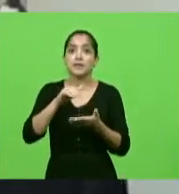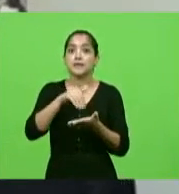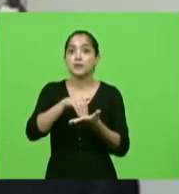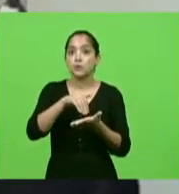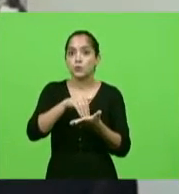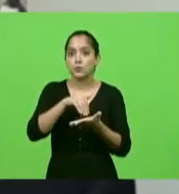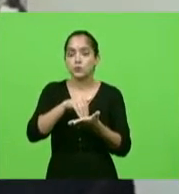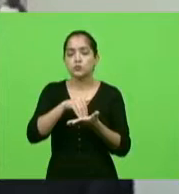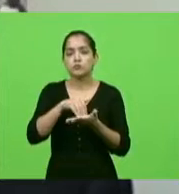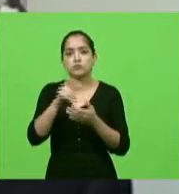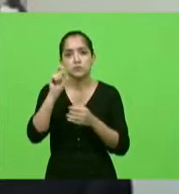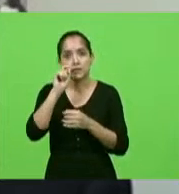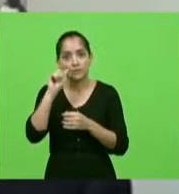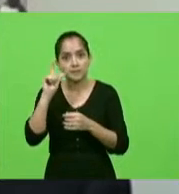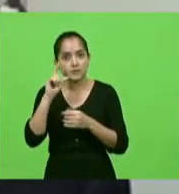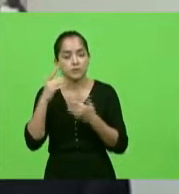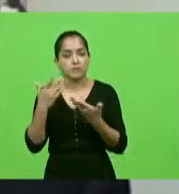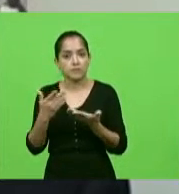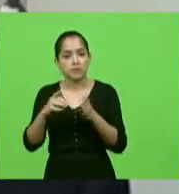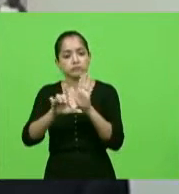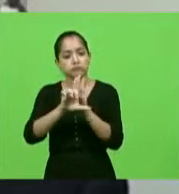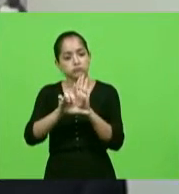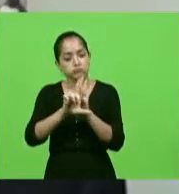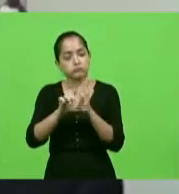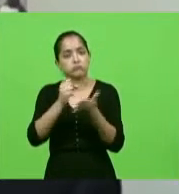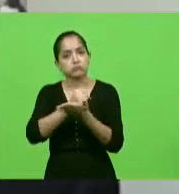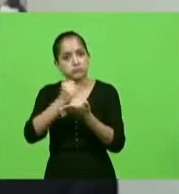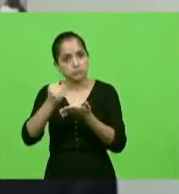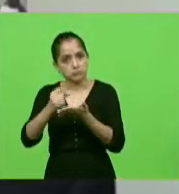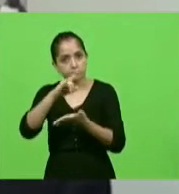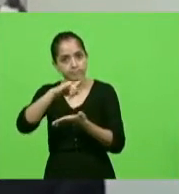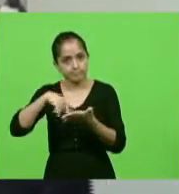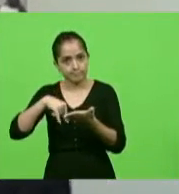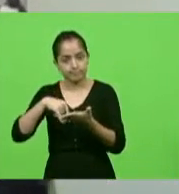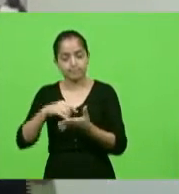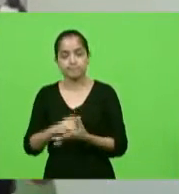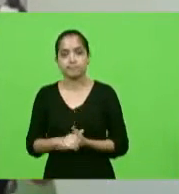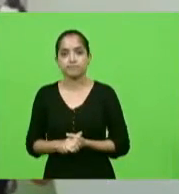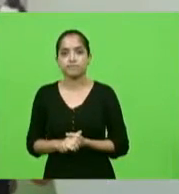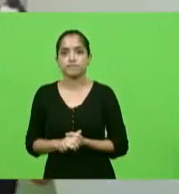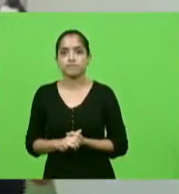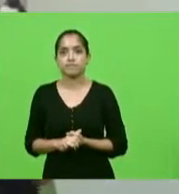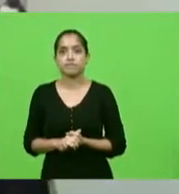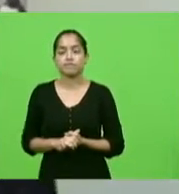também tenha observado as condições legais e contratuais que lhe competiam.